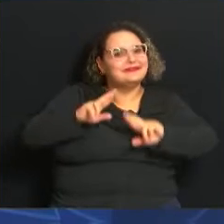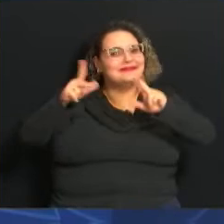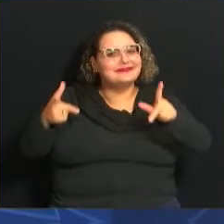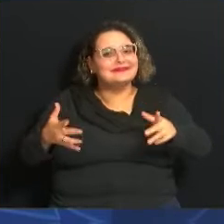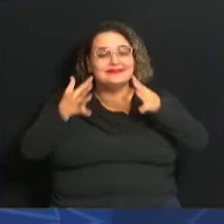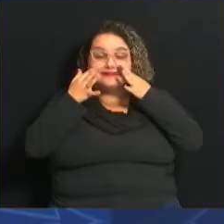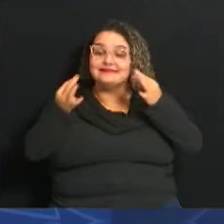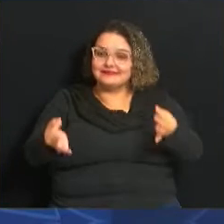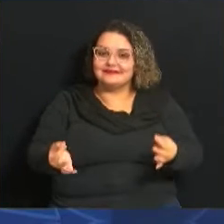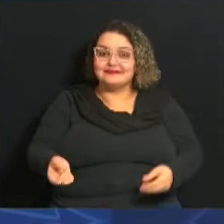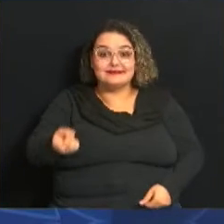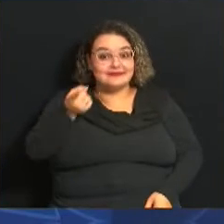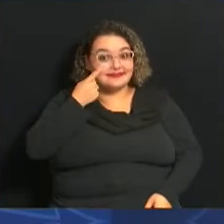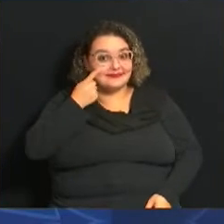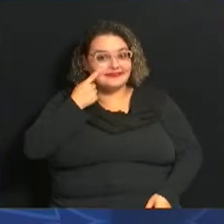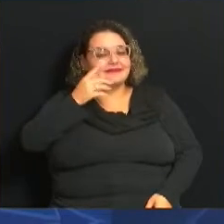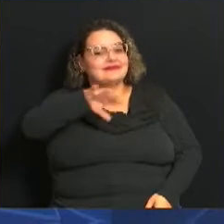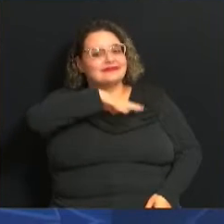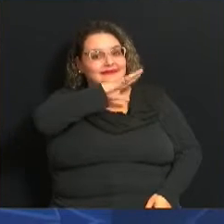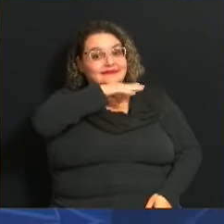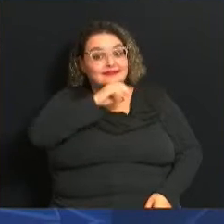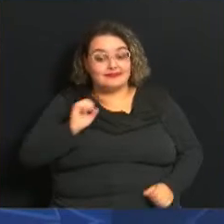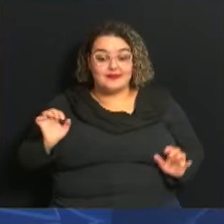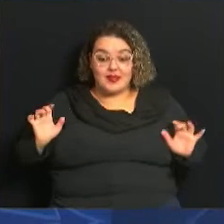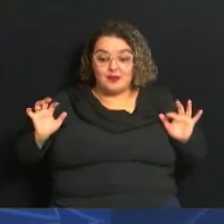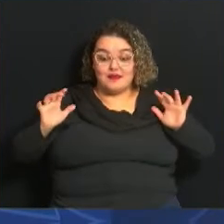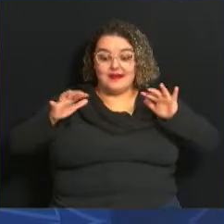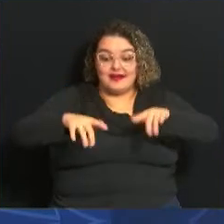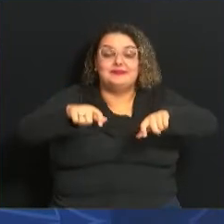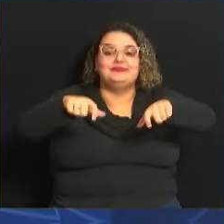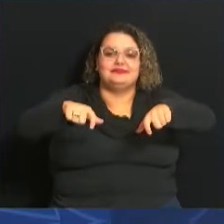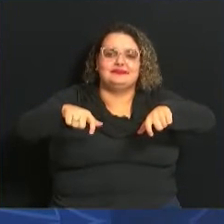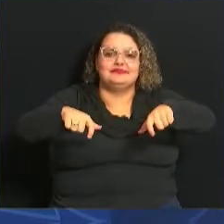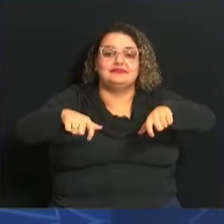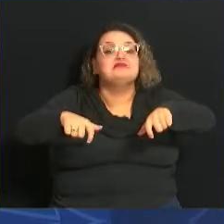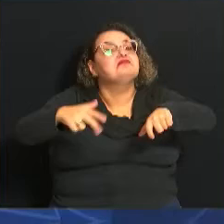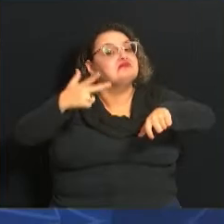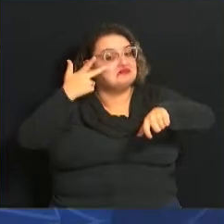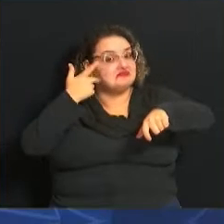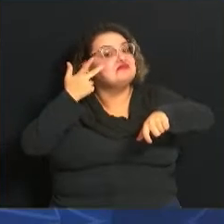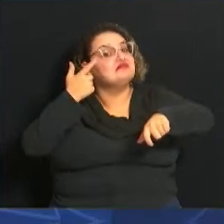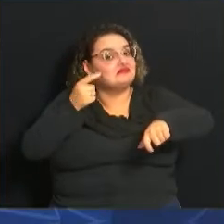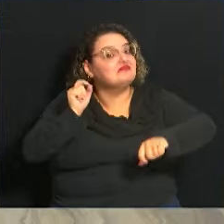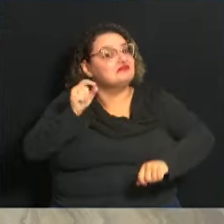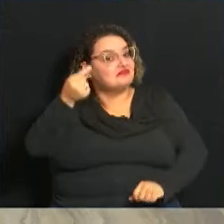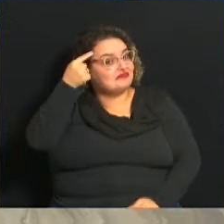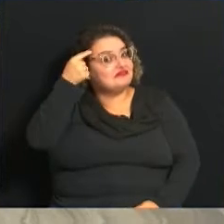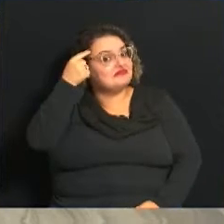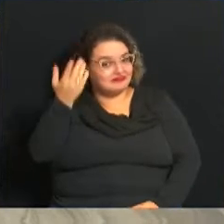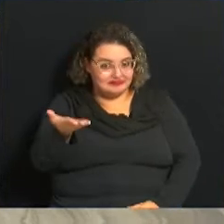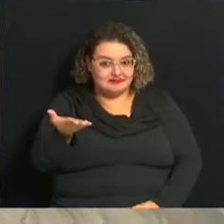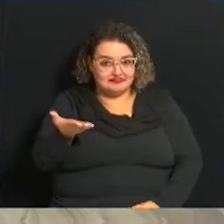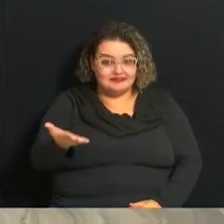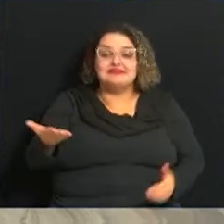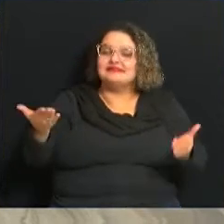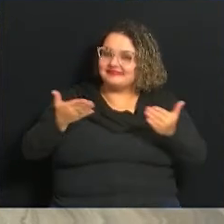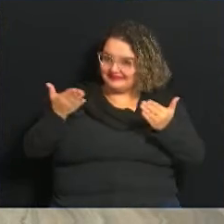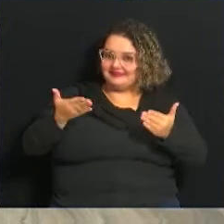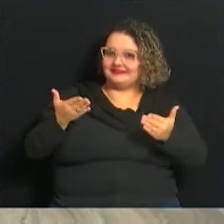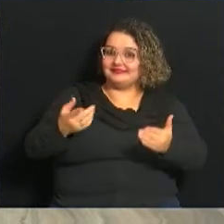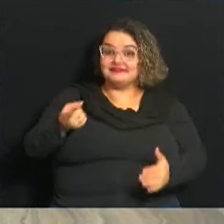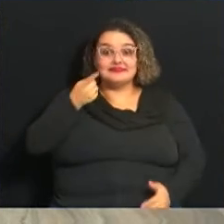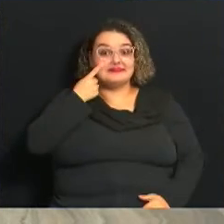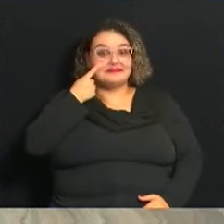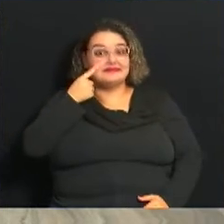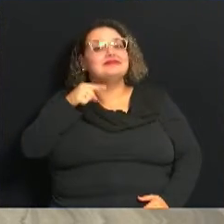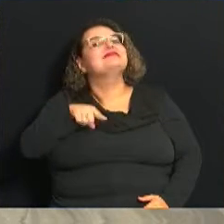olha, bichos invadindo jogos são mais comuns do que a gente pensa, viu? A partir de agora, dá uma olhada aqui no